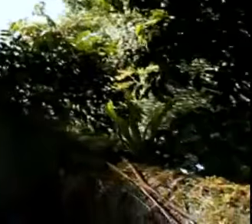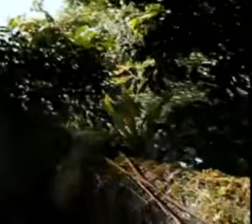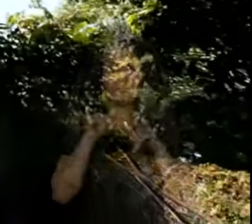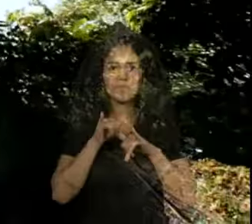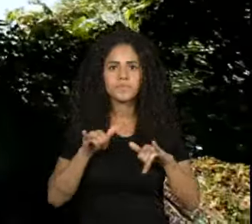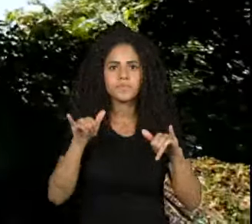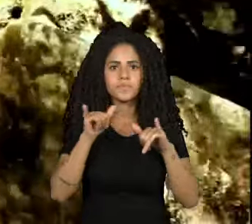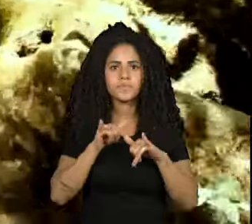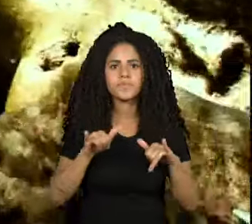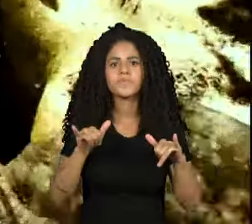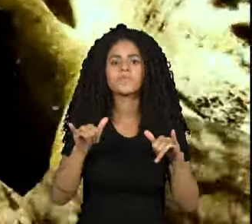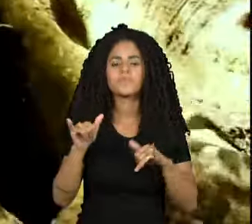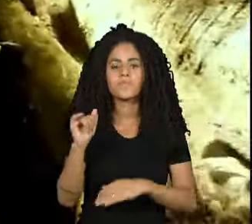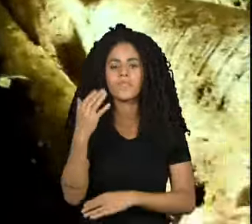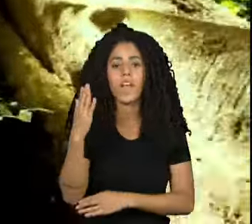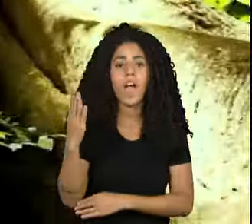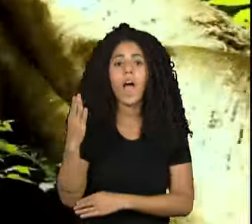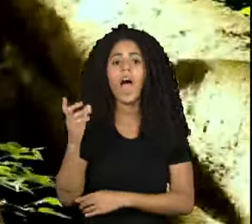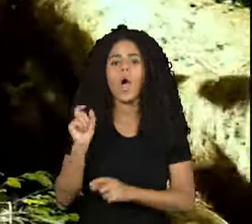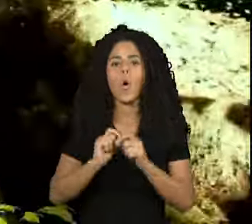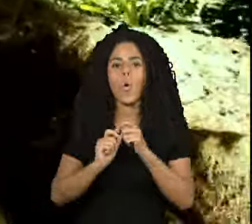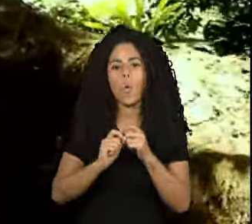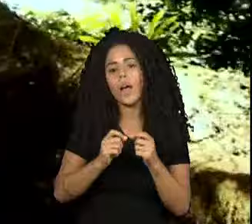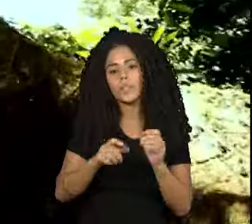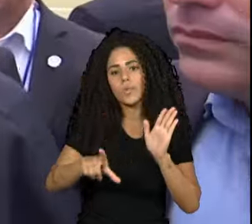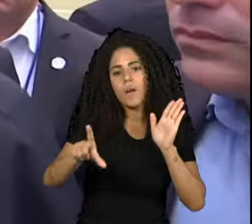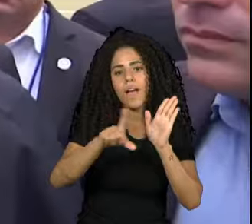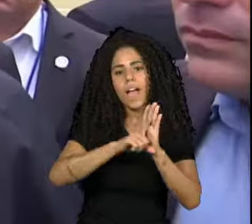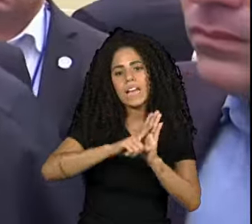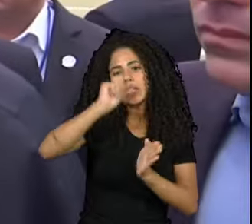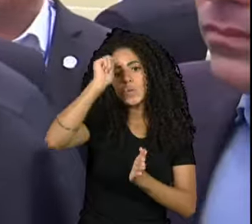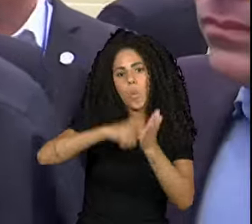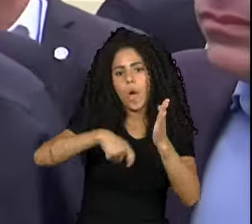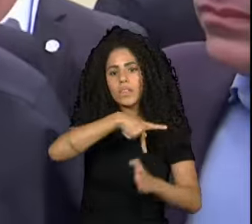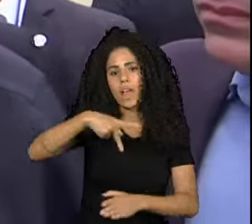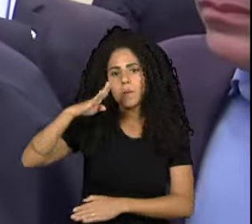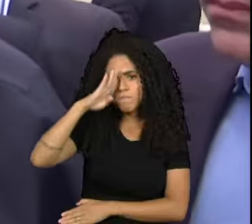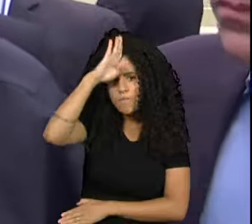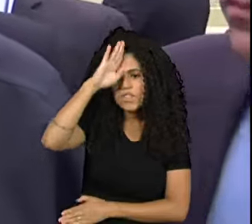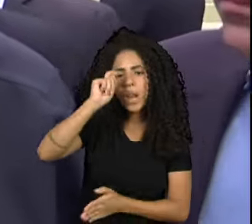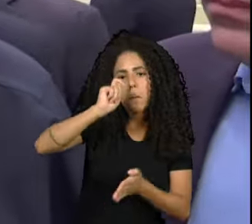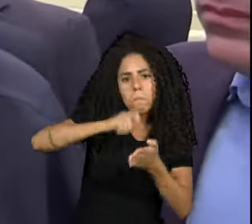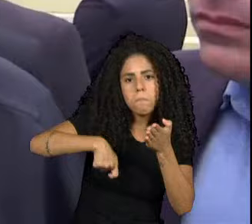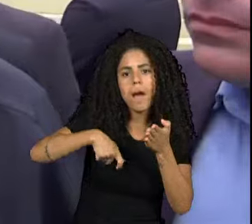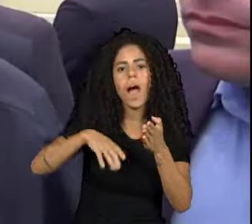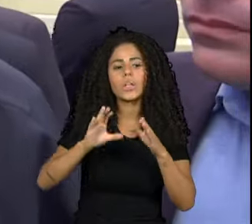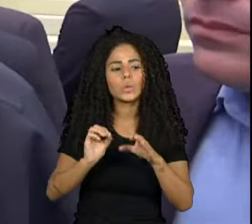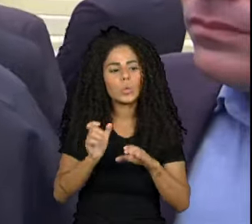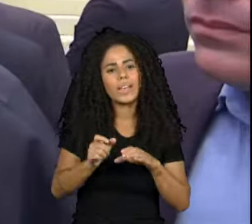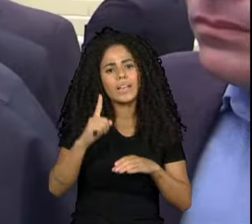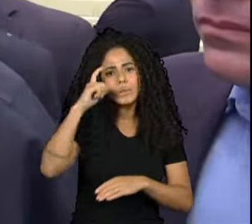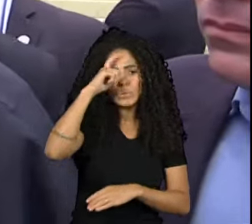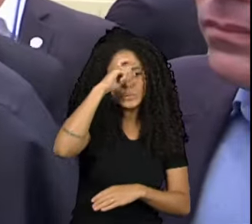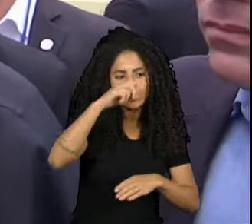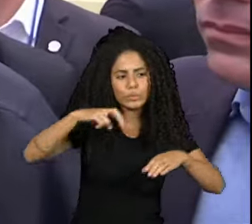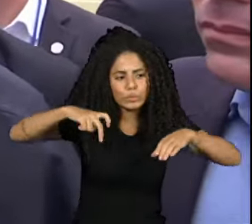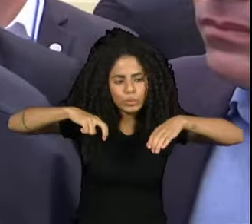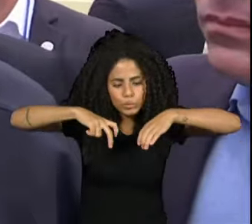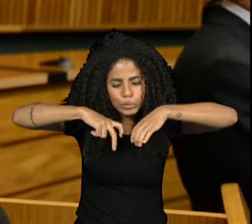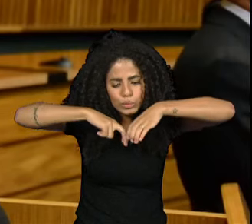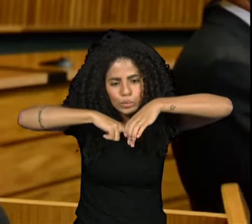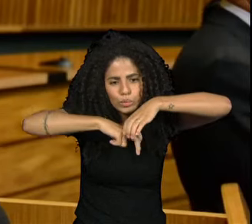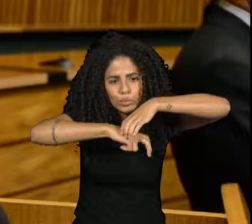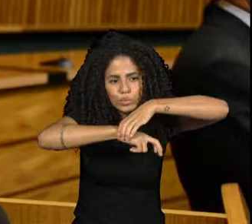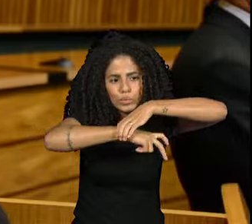Está parcialmente suspenso o decreto assinado pelo presidente Bolsonaro que coloca em risco as cavernas